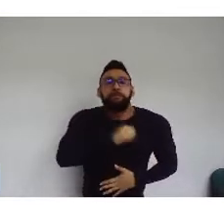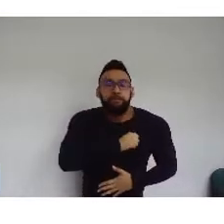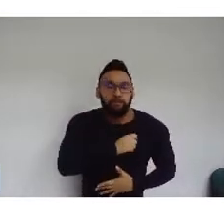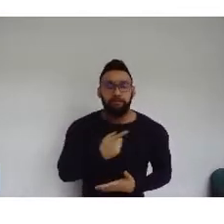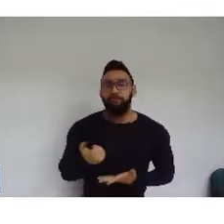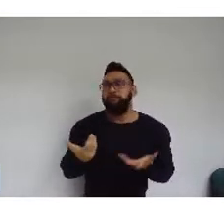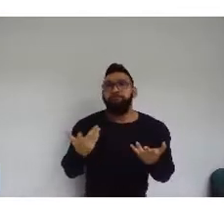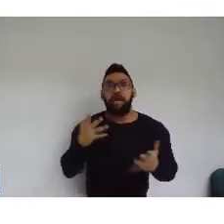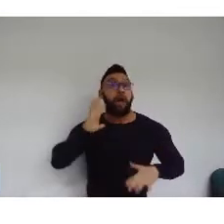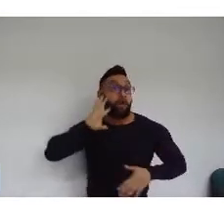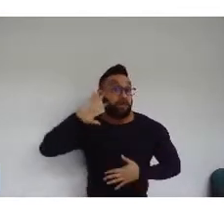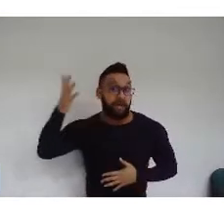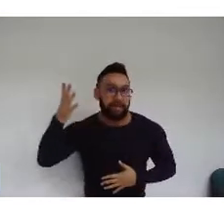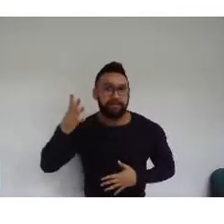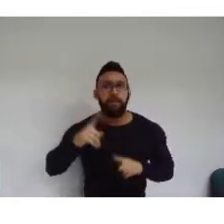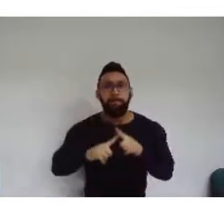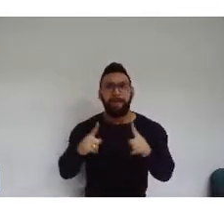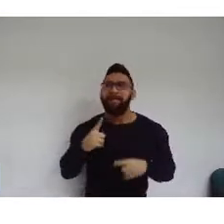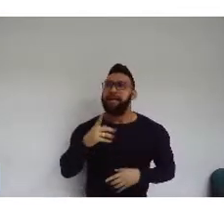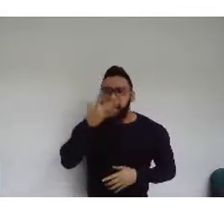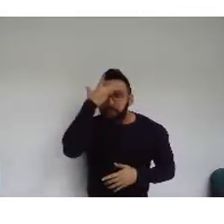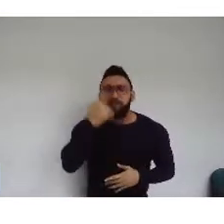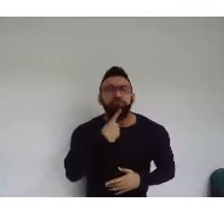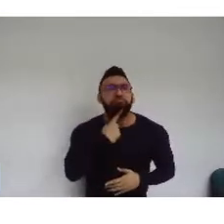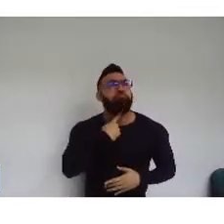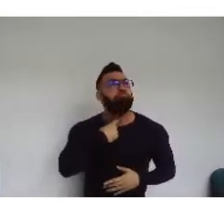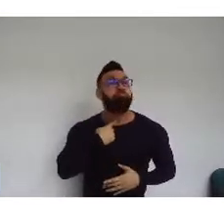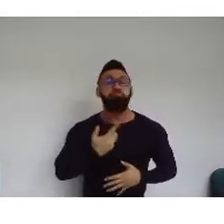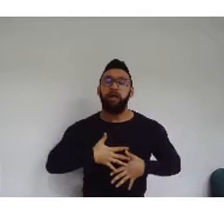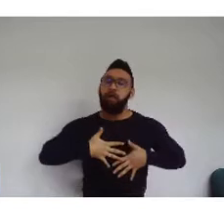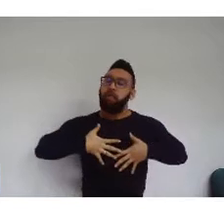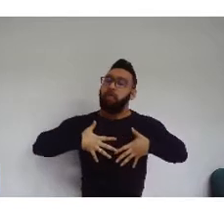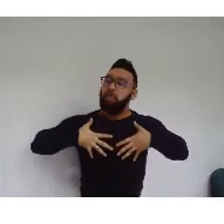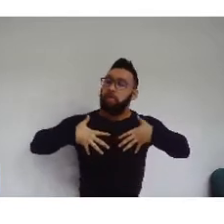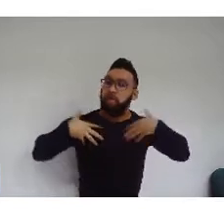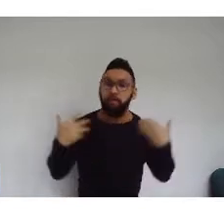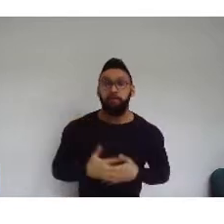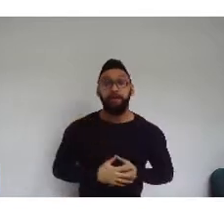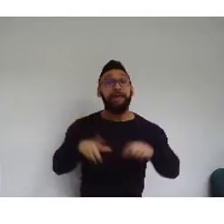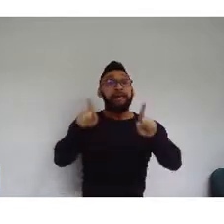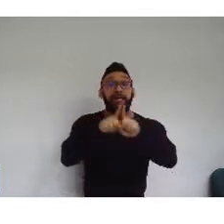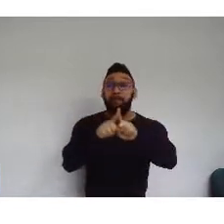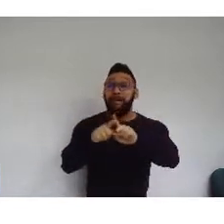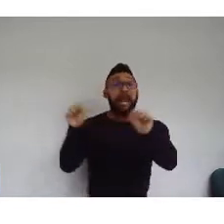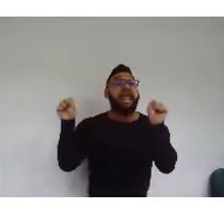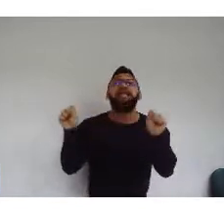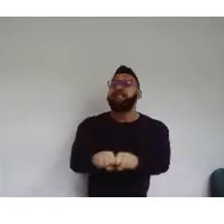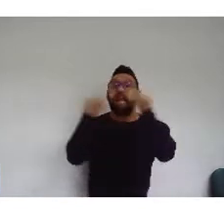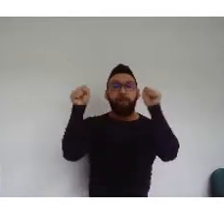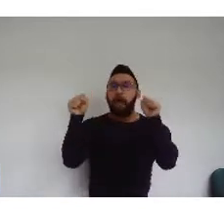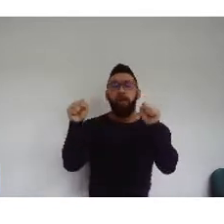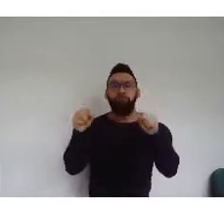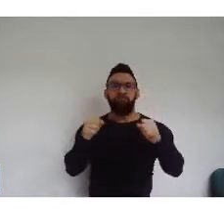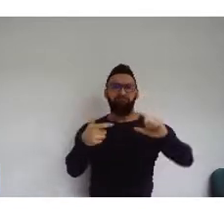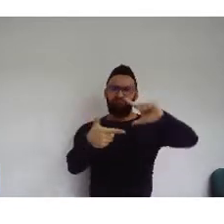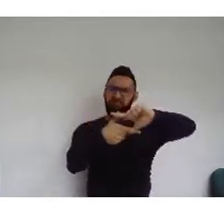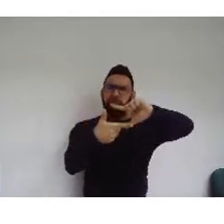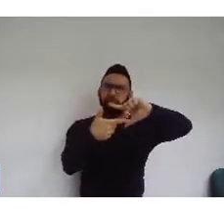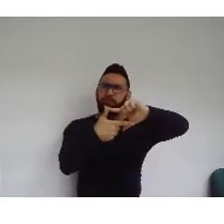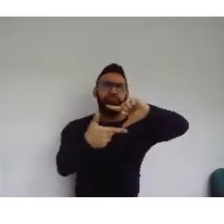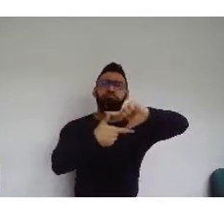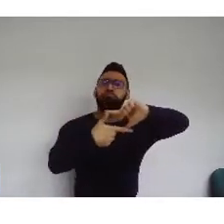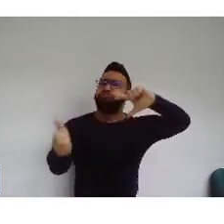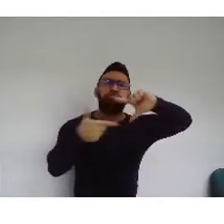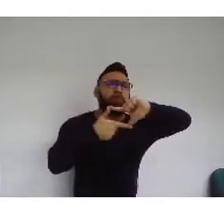à natureza, como vocês vão ver nos dados, como também pela possibilidade de transgressão moral em muitos lugares ou de gerar